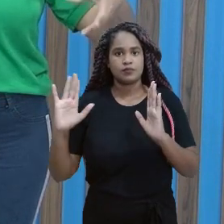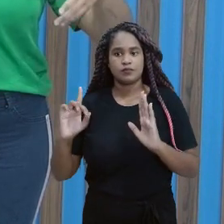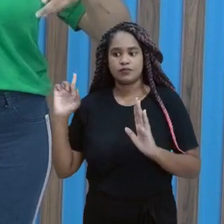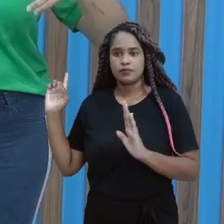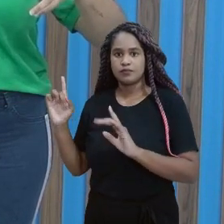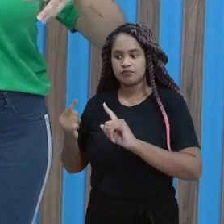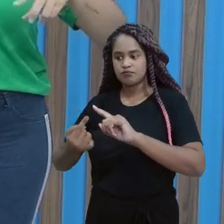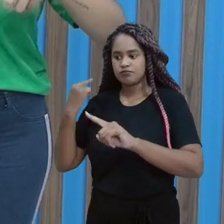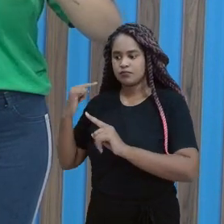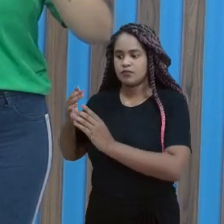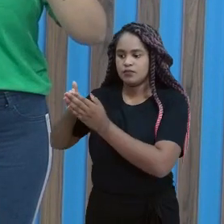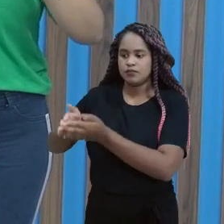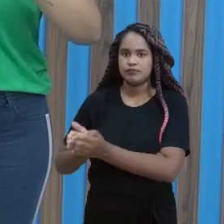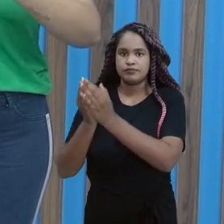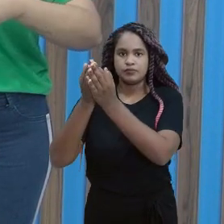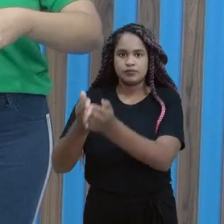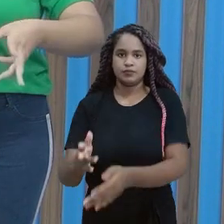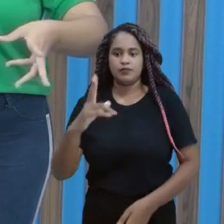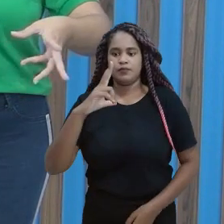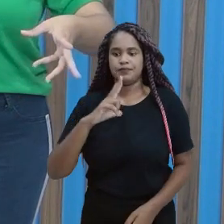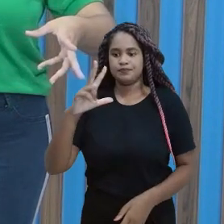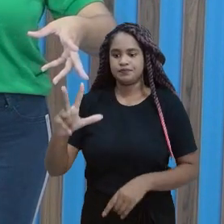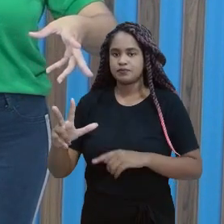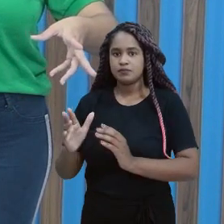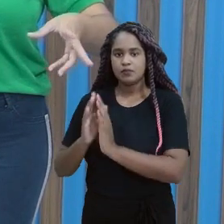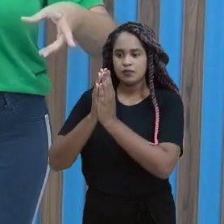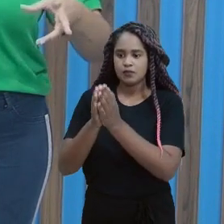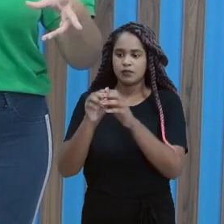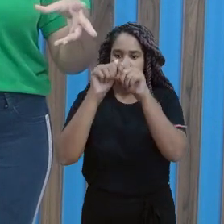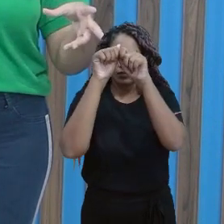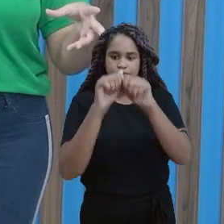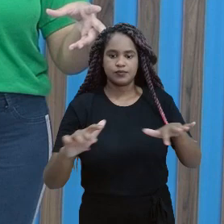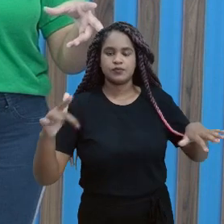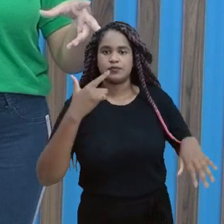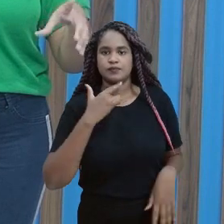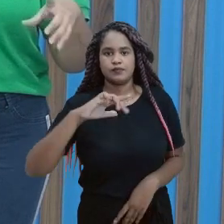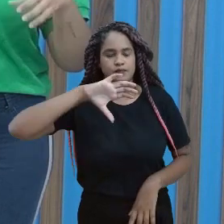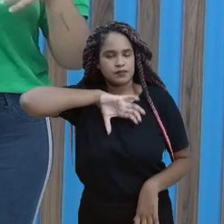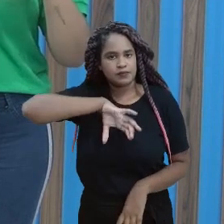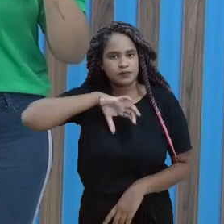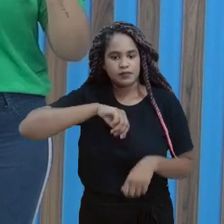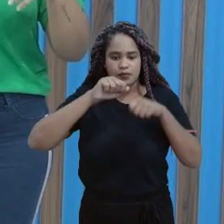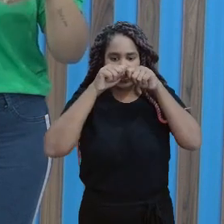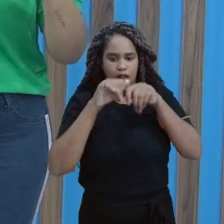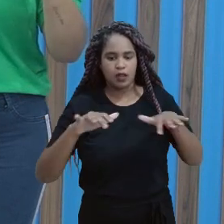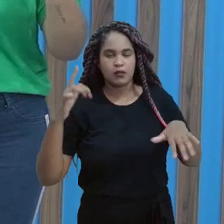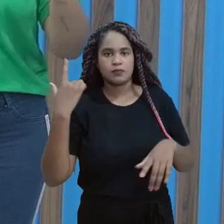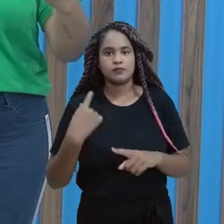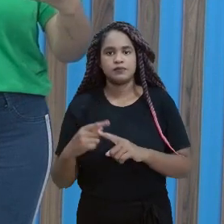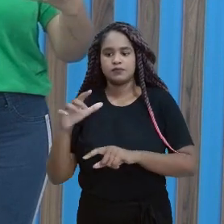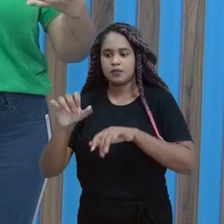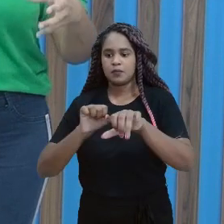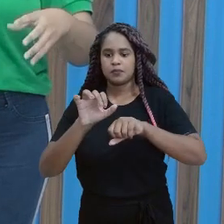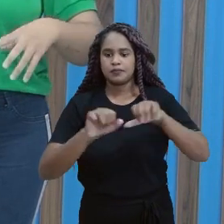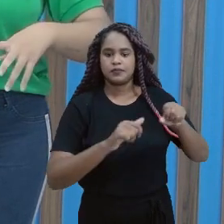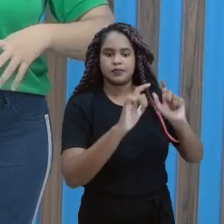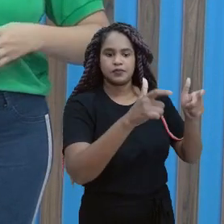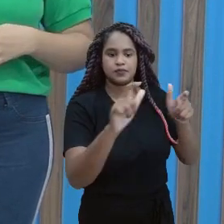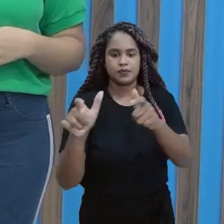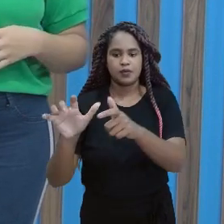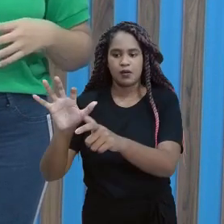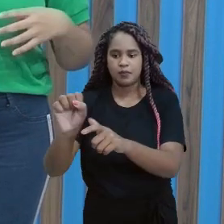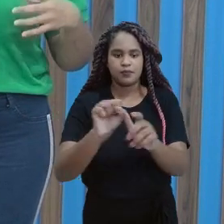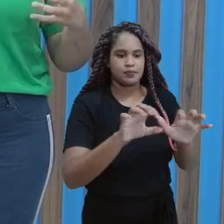navegações, os portugueses fizeram essa disseminação da língua portuguesa pela conquista do território, né? Eles